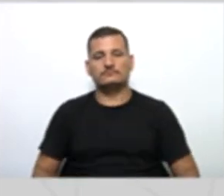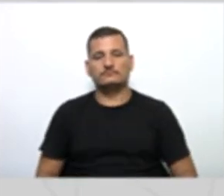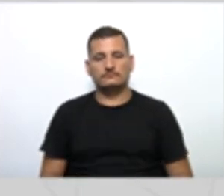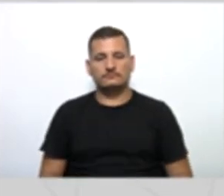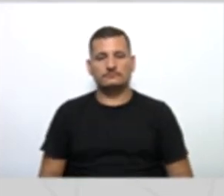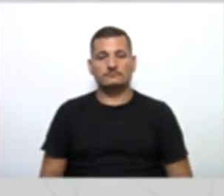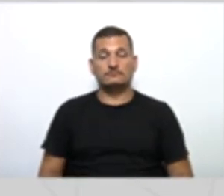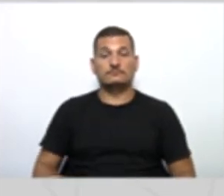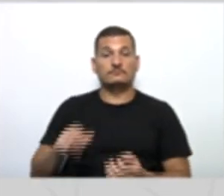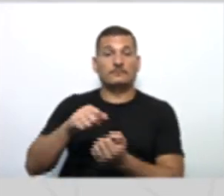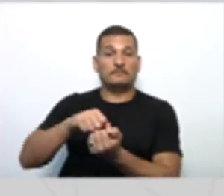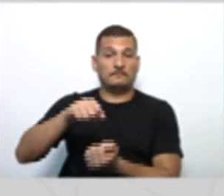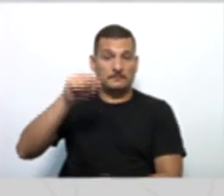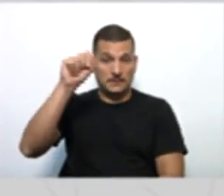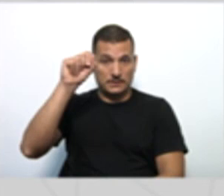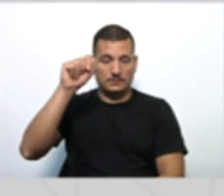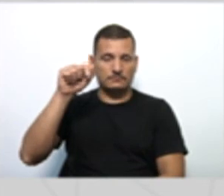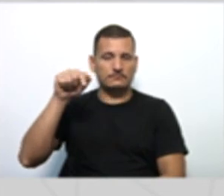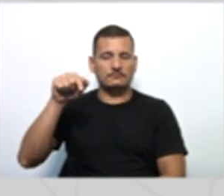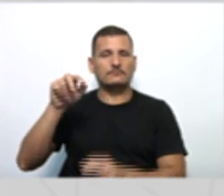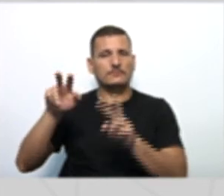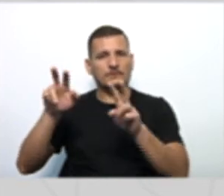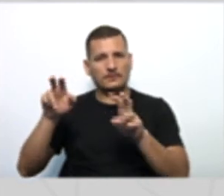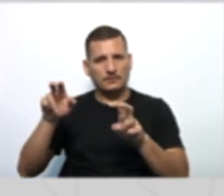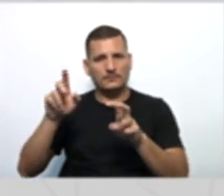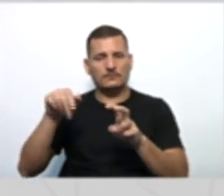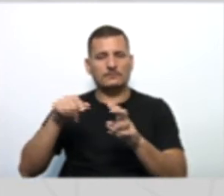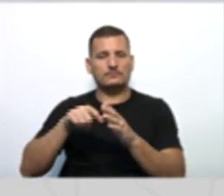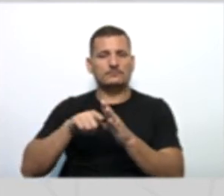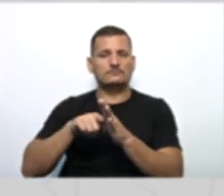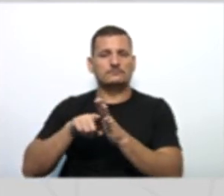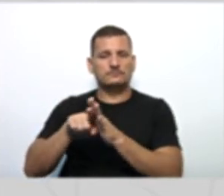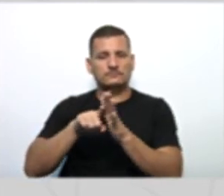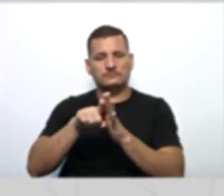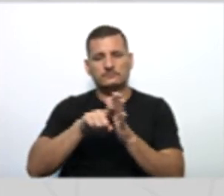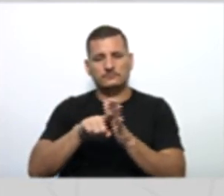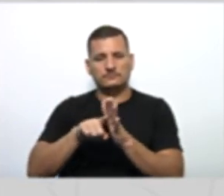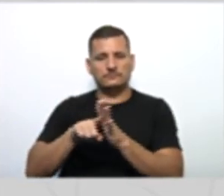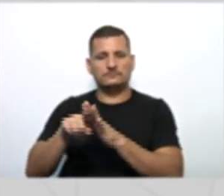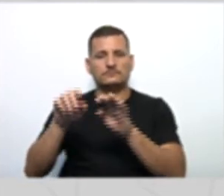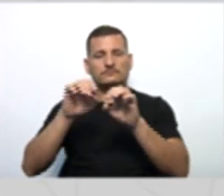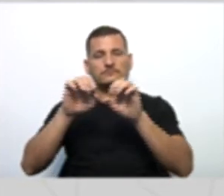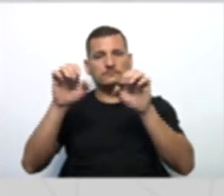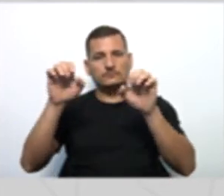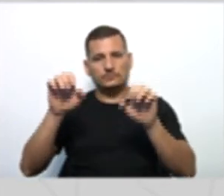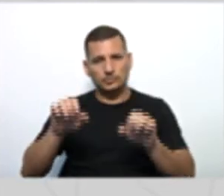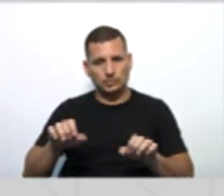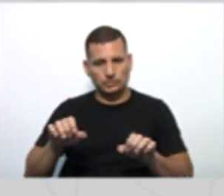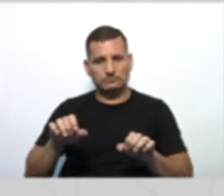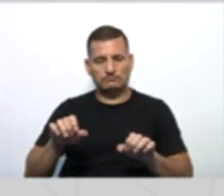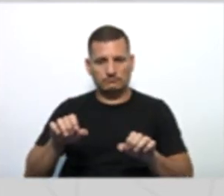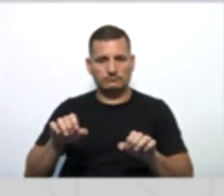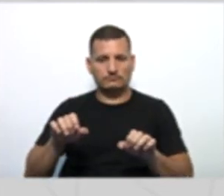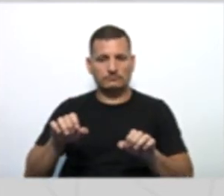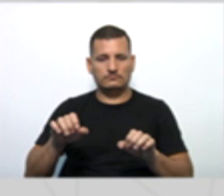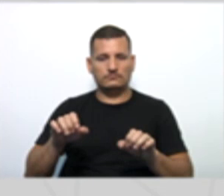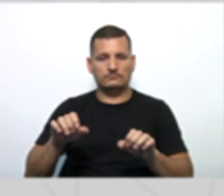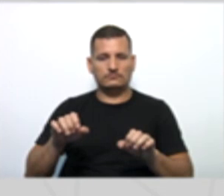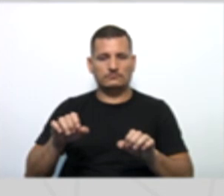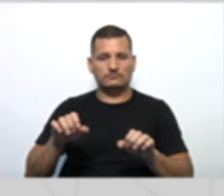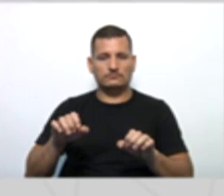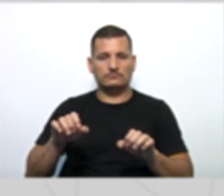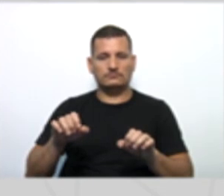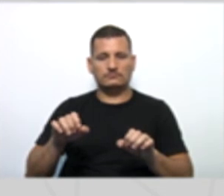No banner, o assunto estudado é pesquisado é estruturado na forma de um cartaz,